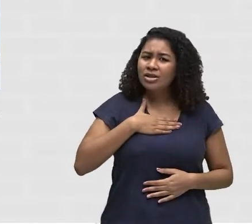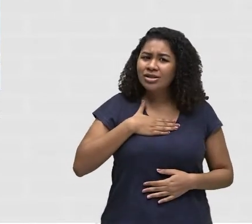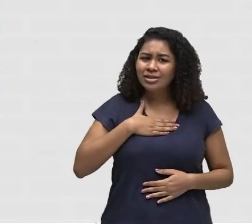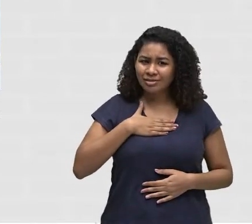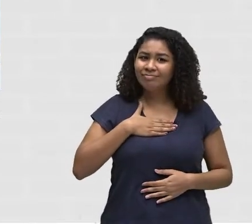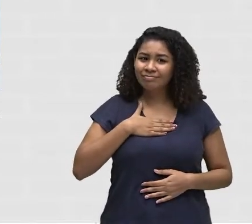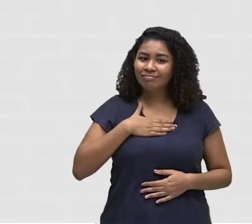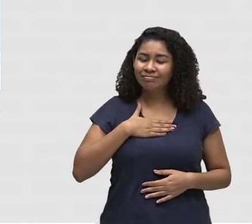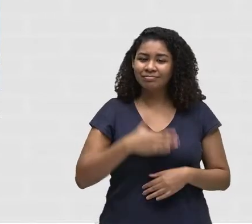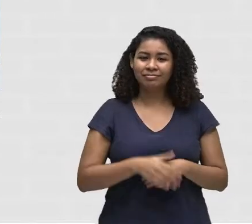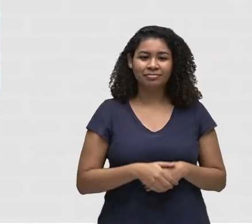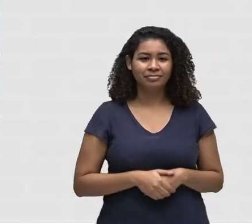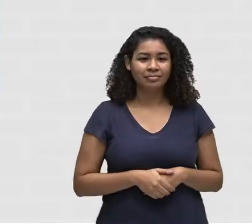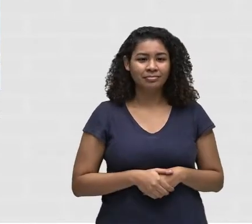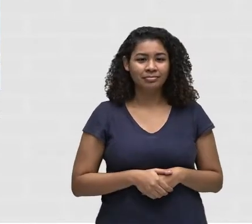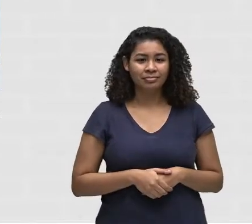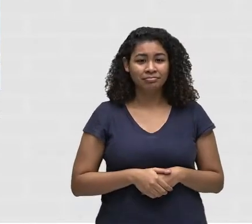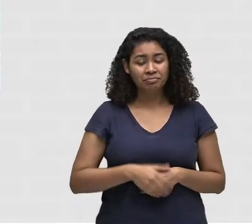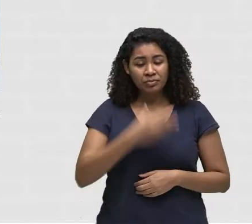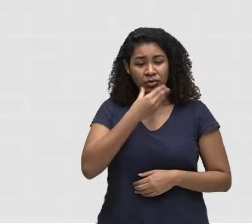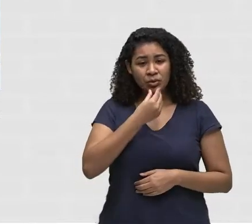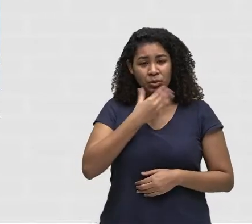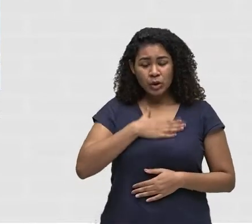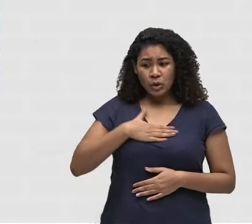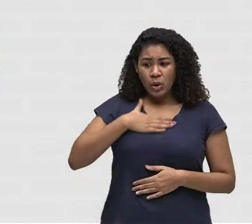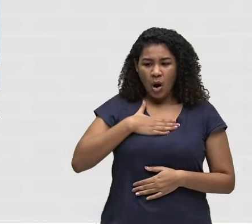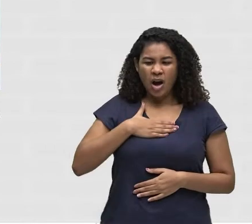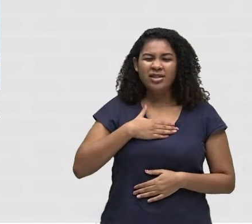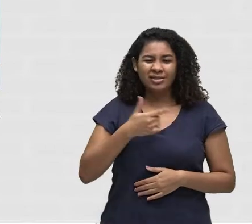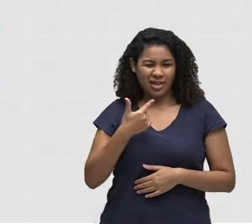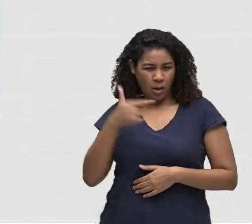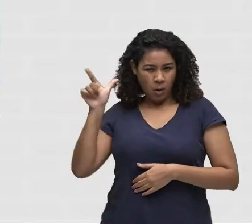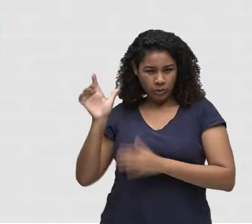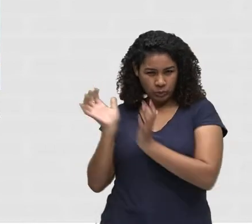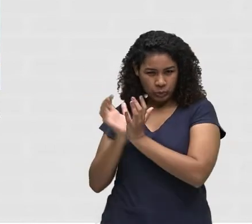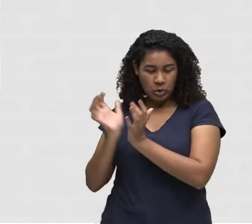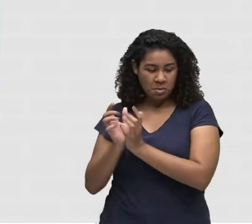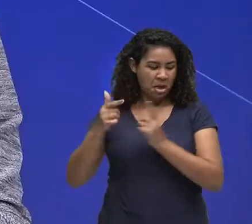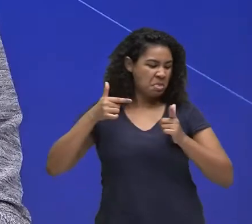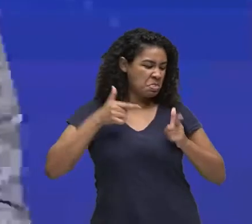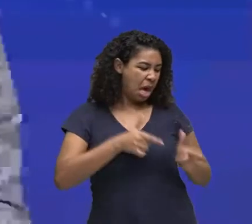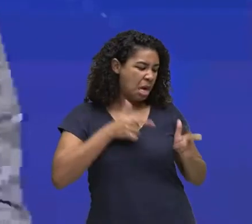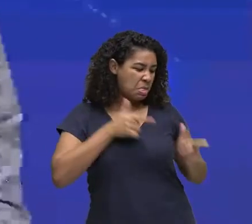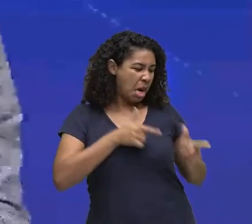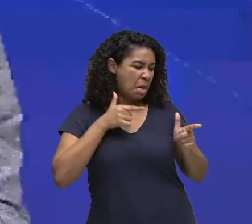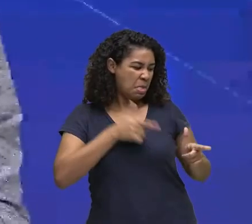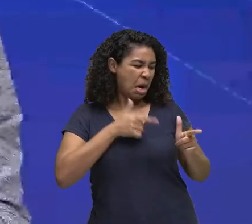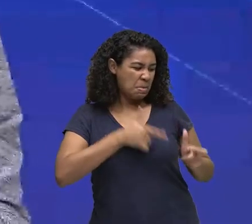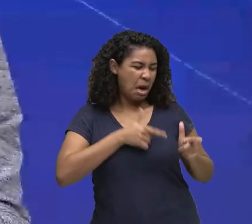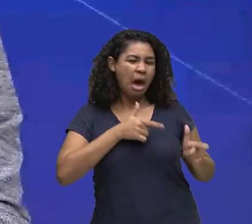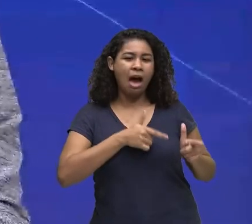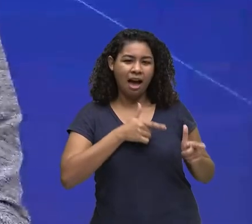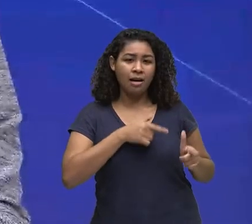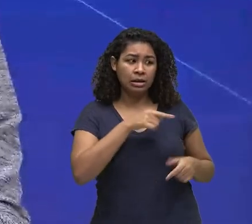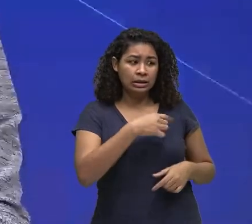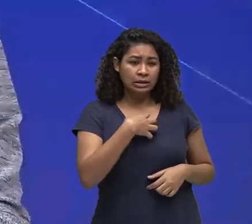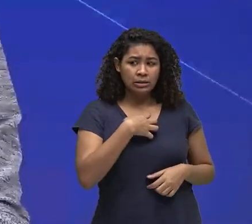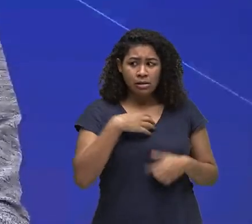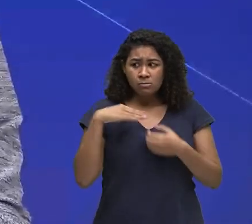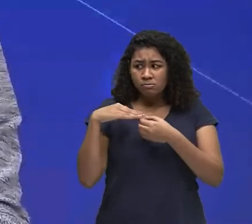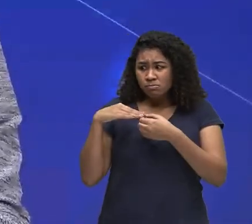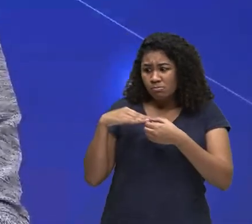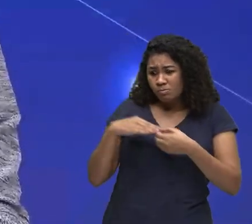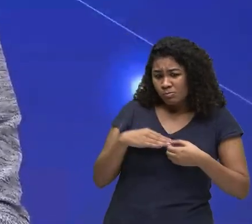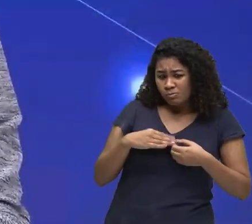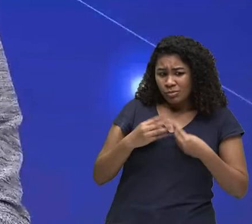autoconhecimento também, que se identificavam às vezes eram rechaçados, às vezes eram diminuídos, né, em seus aspectos ou de